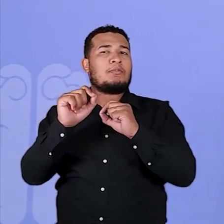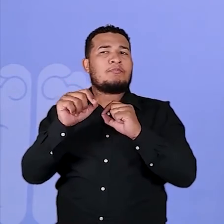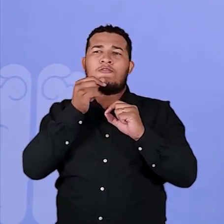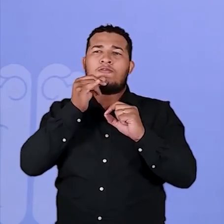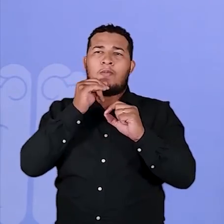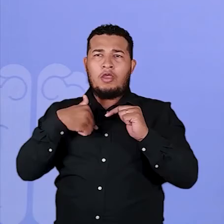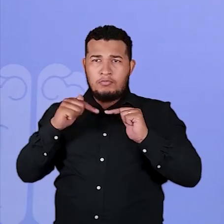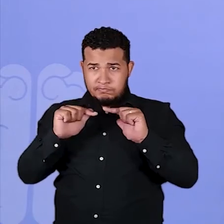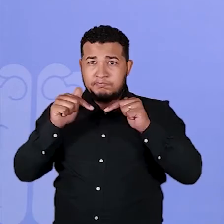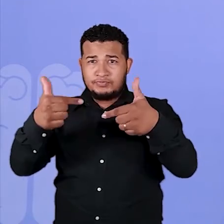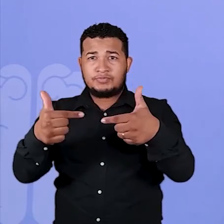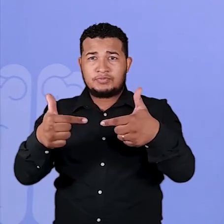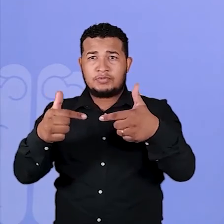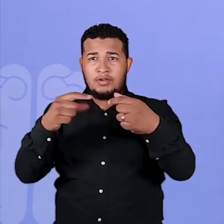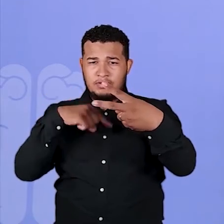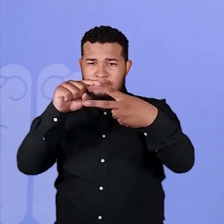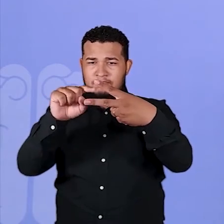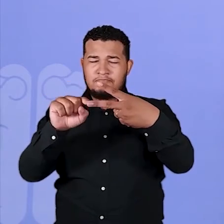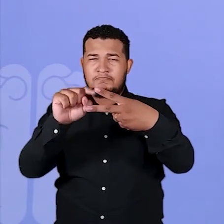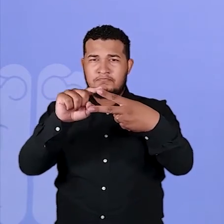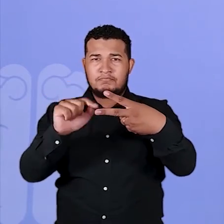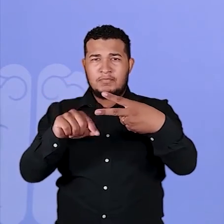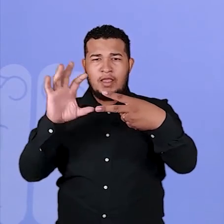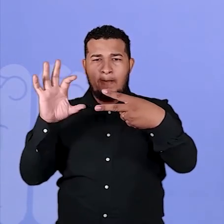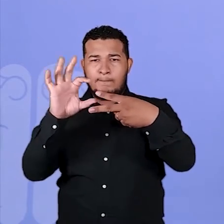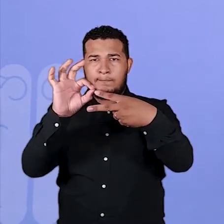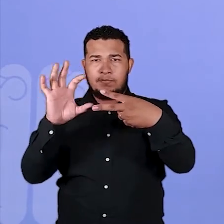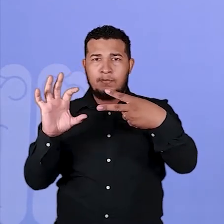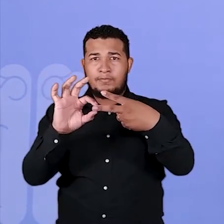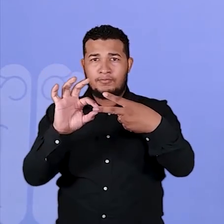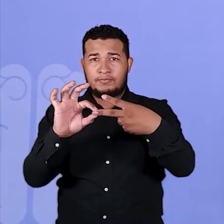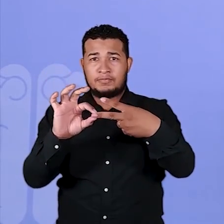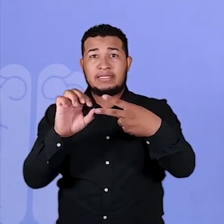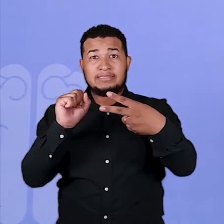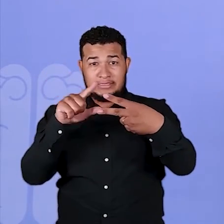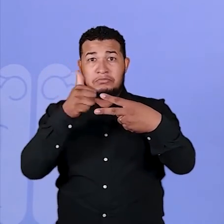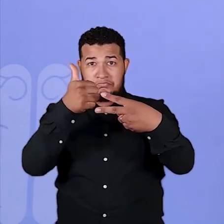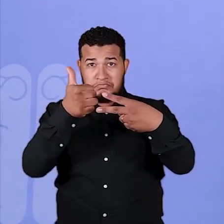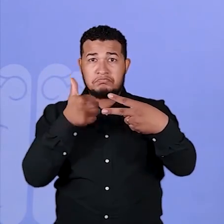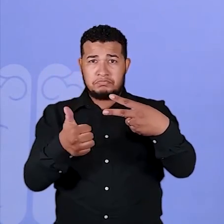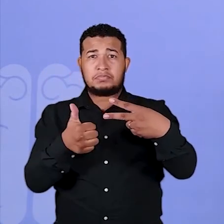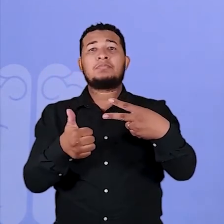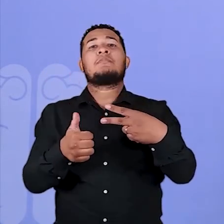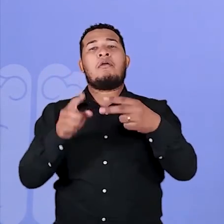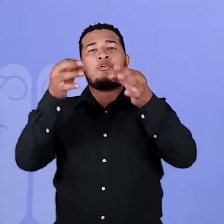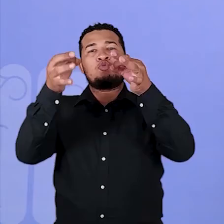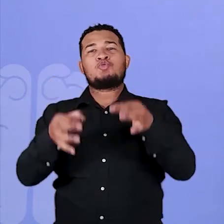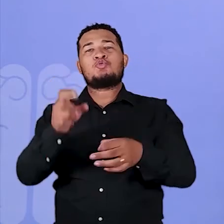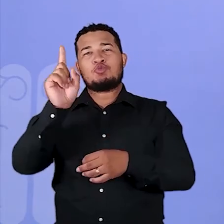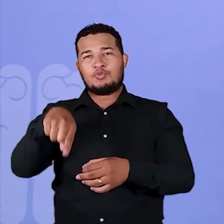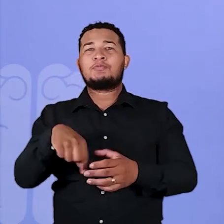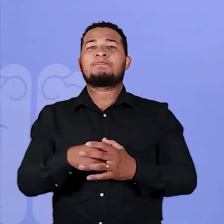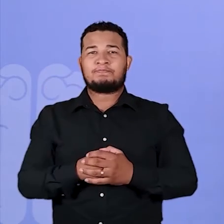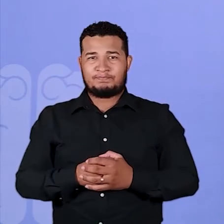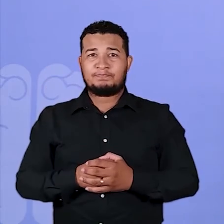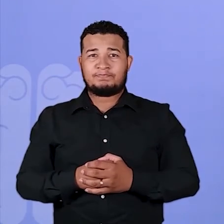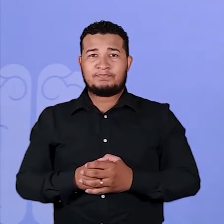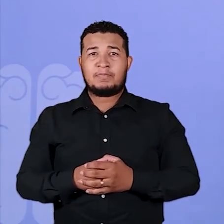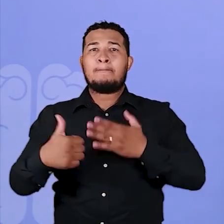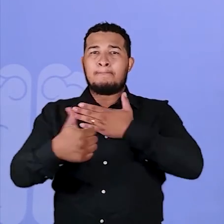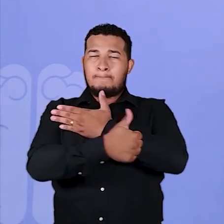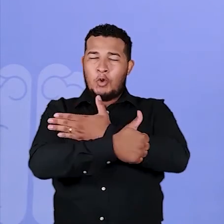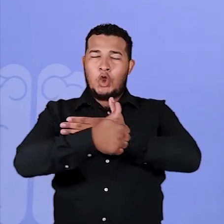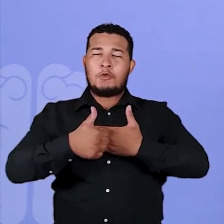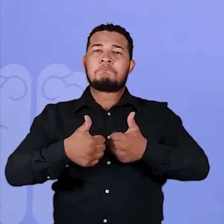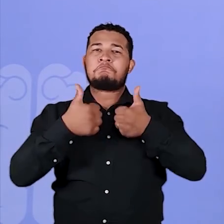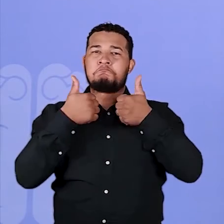pensando, essa ação cumpre esses 2 critérios? Se cumpre, a ação é justa, a ação